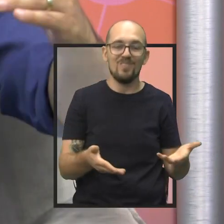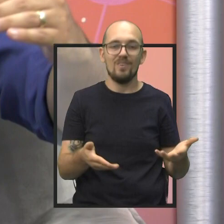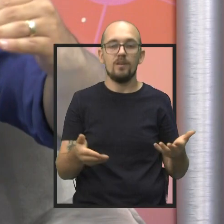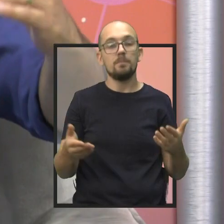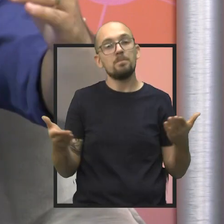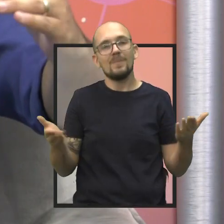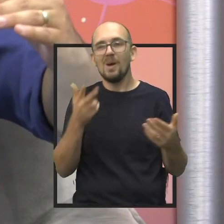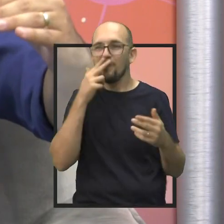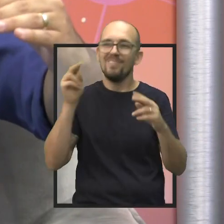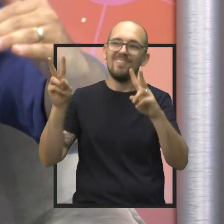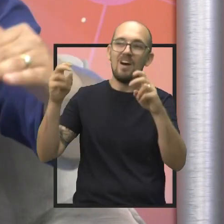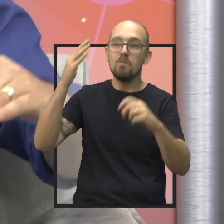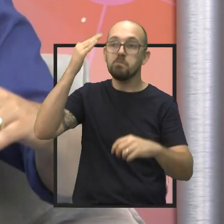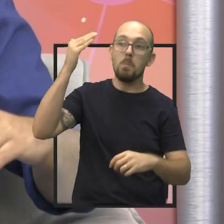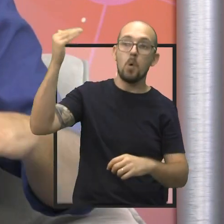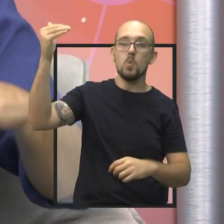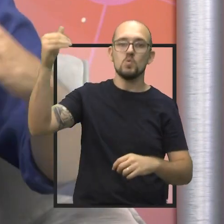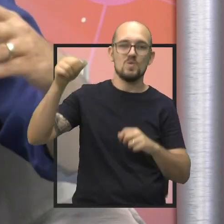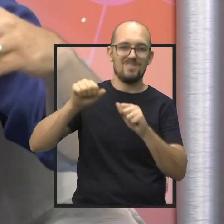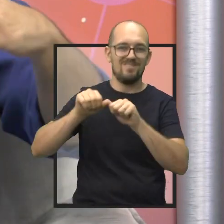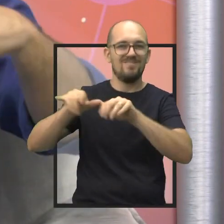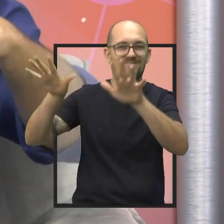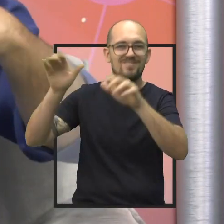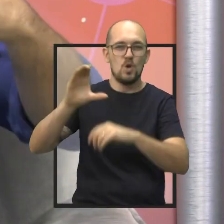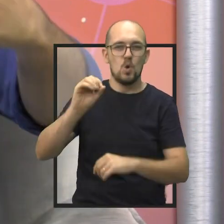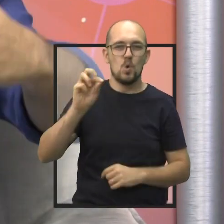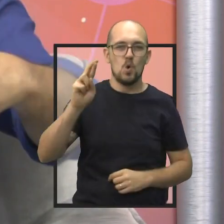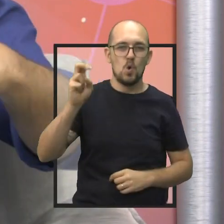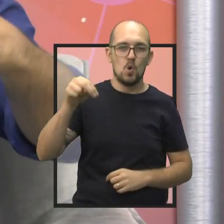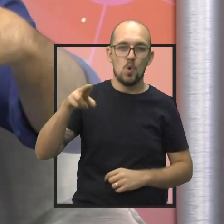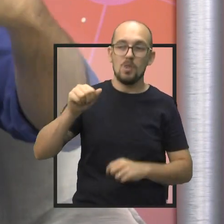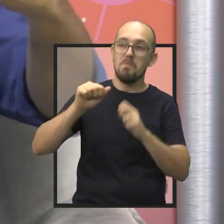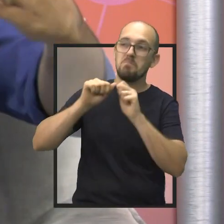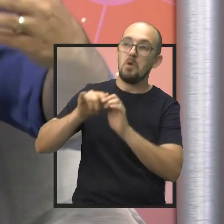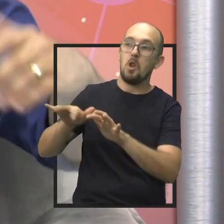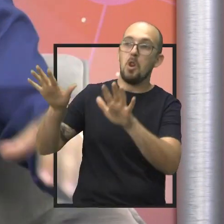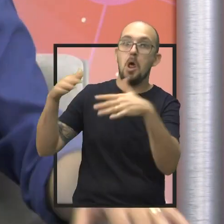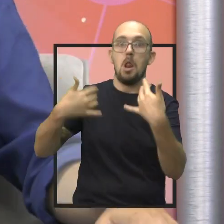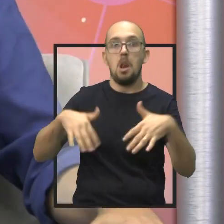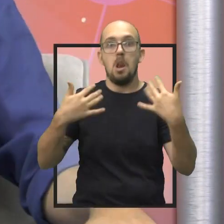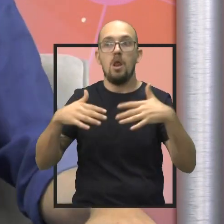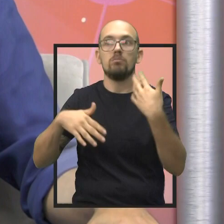está na moda o coronavírus, né? E daqui a pouco, essa fase, com certeza,